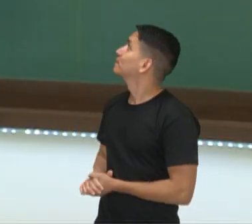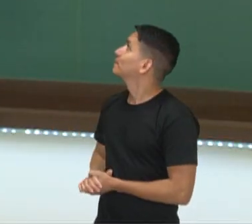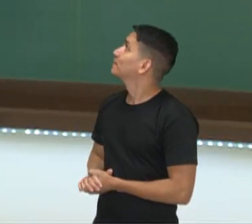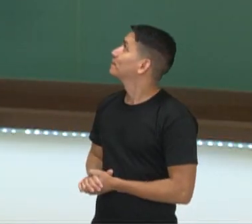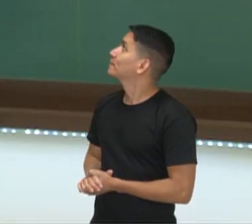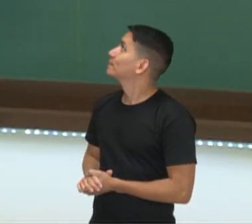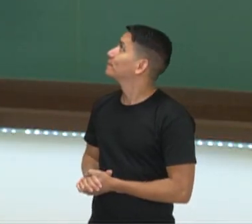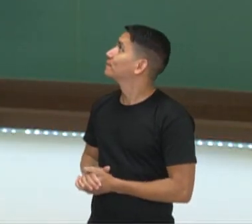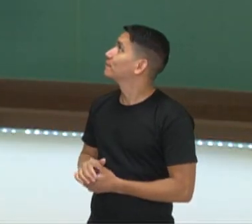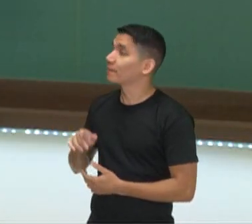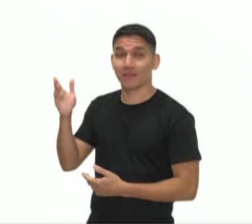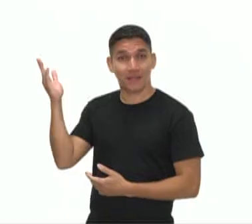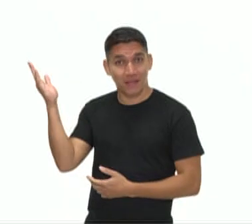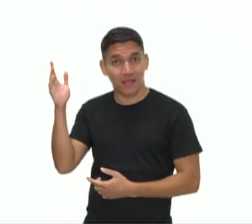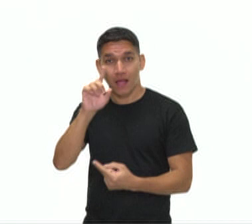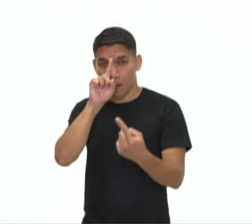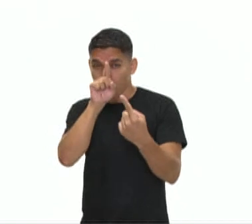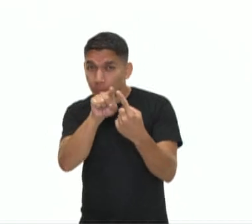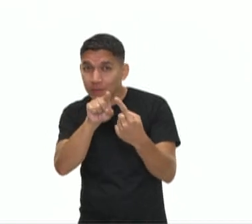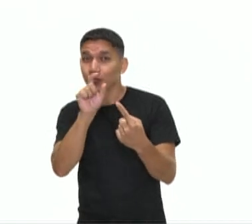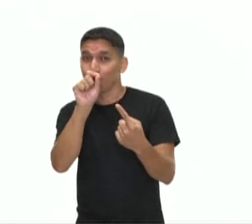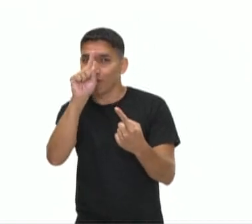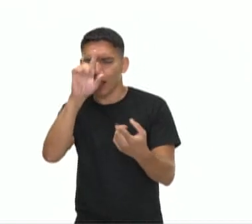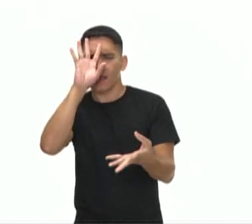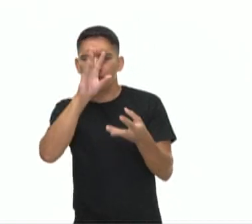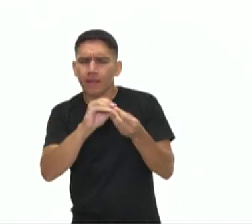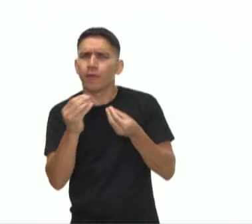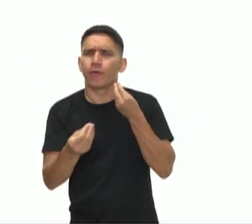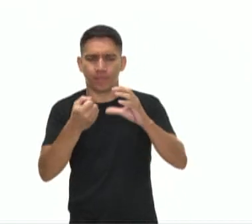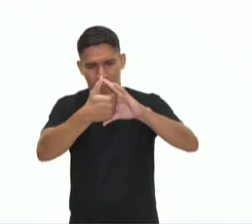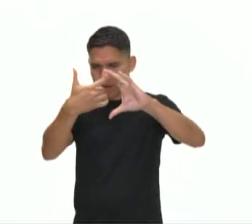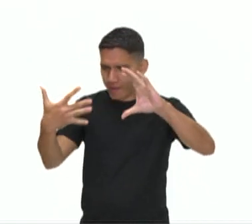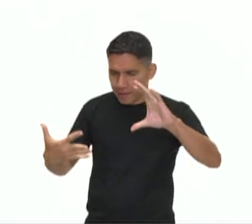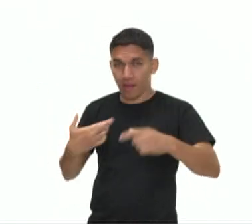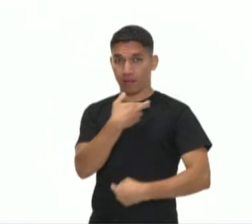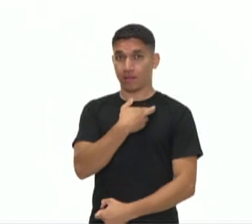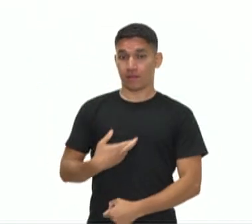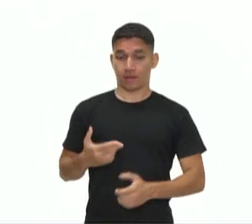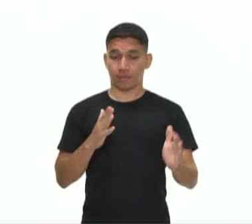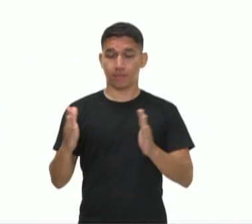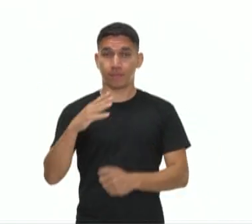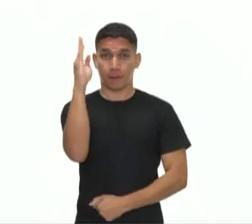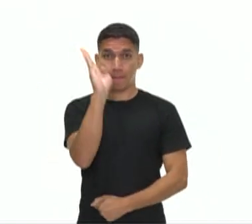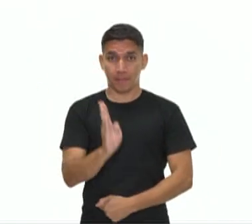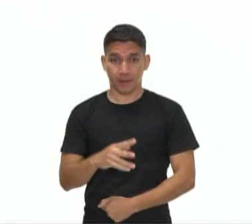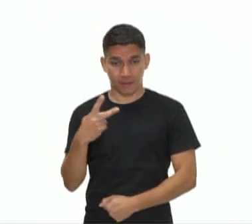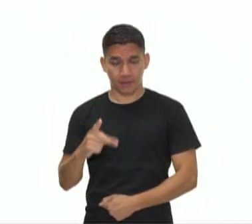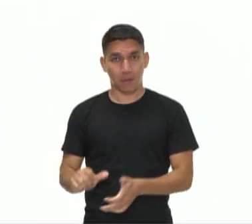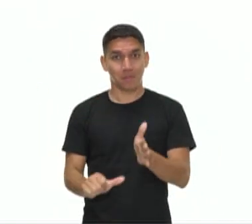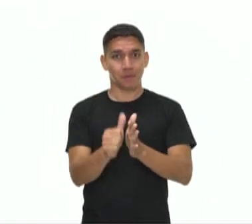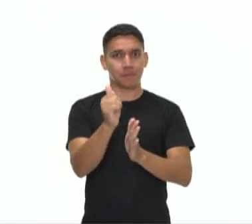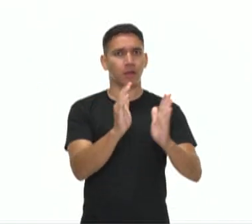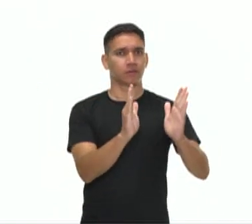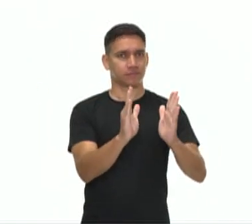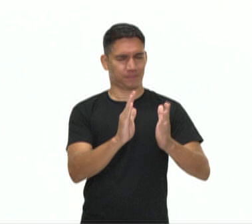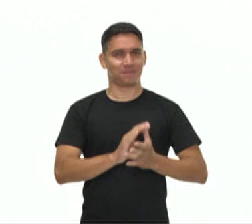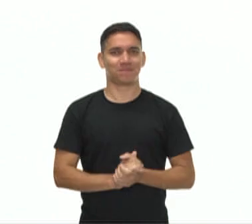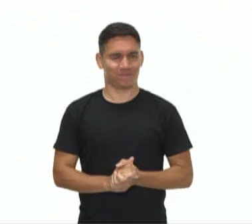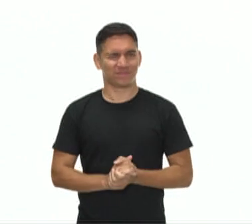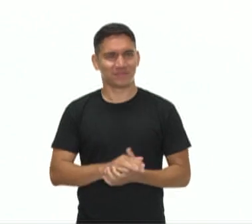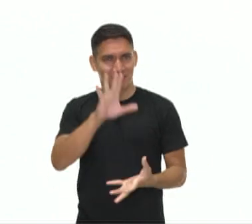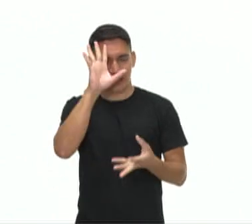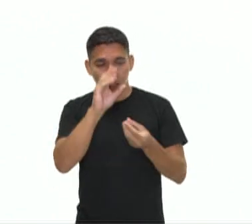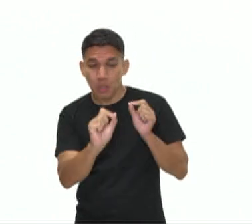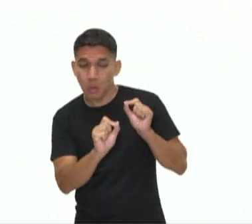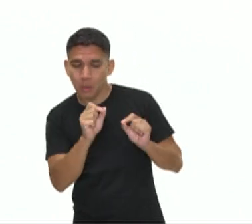grande objetivo da aula de hoje é entender as características da República Brasileira na sua primeira fase, conhecida